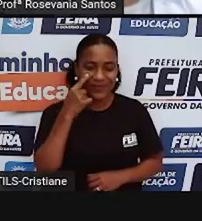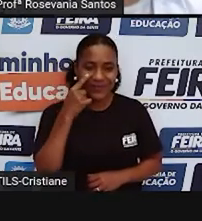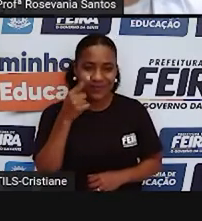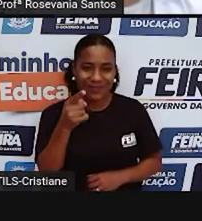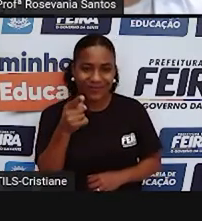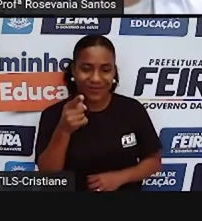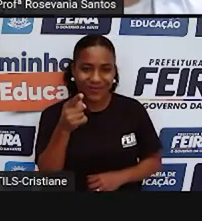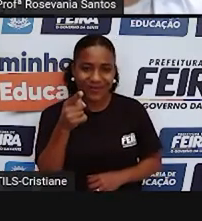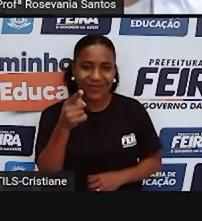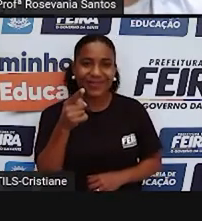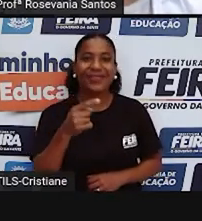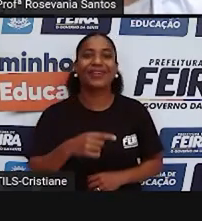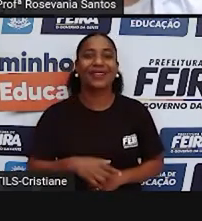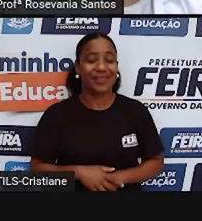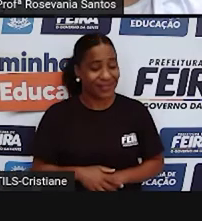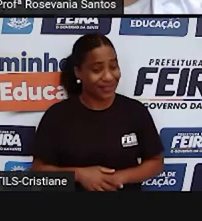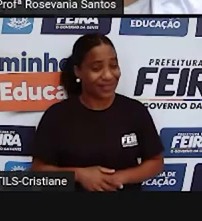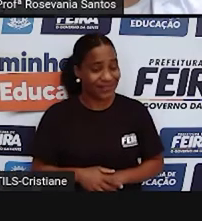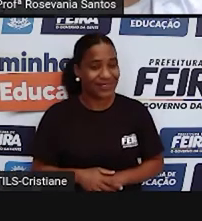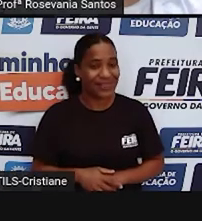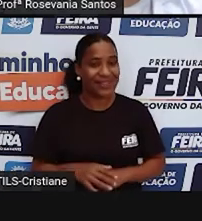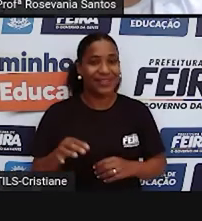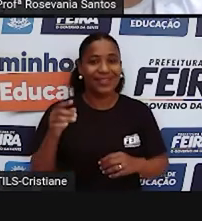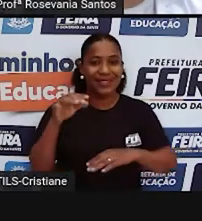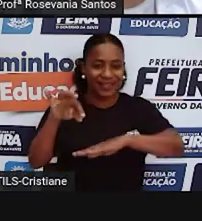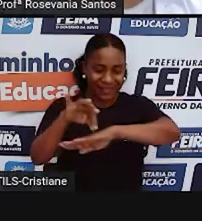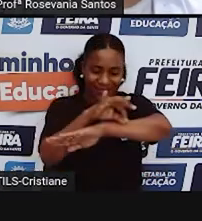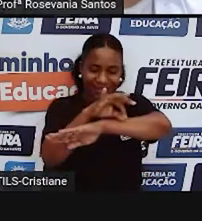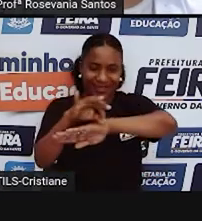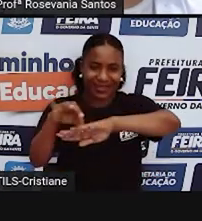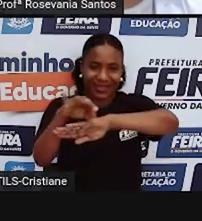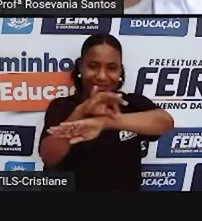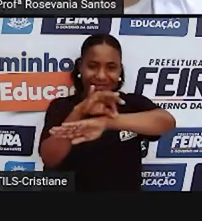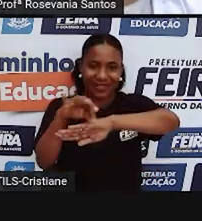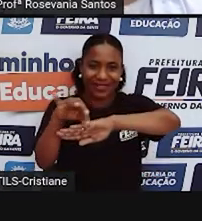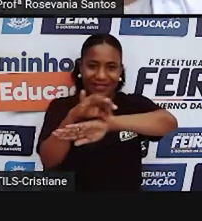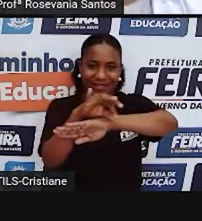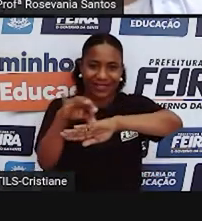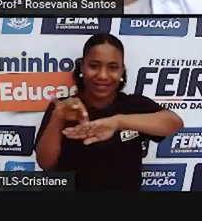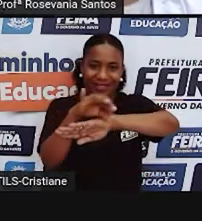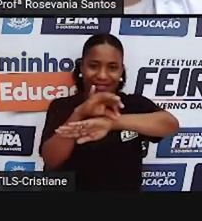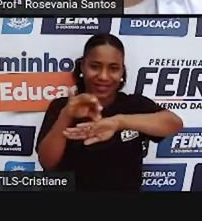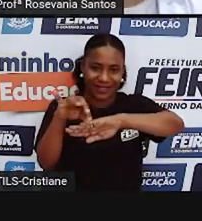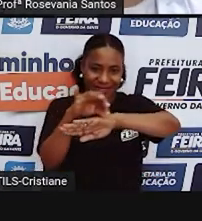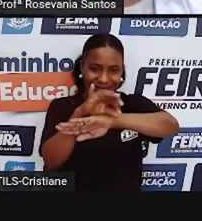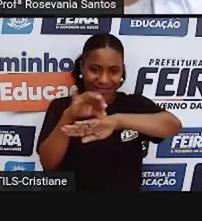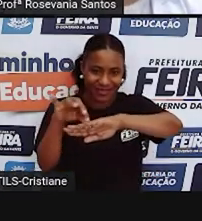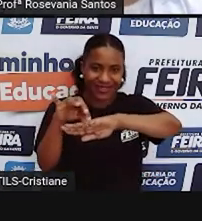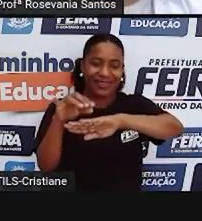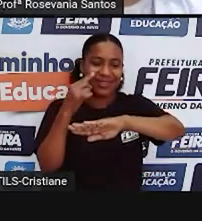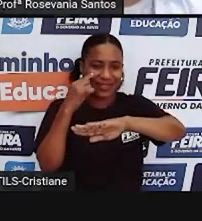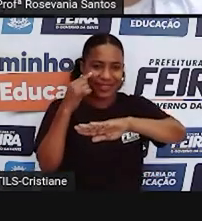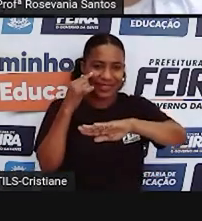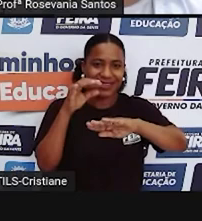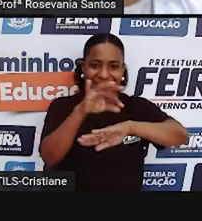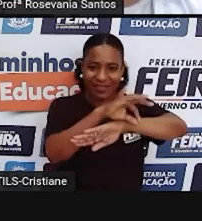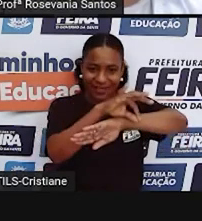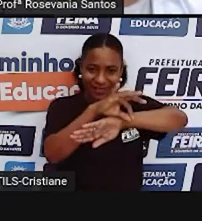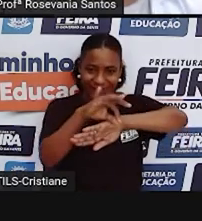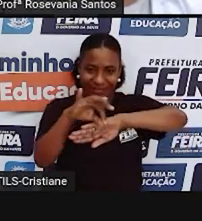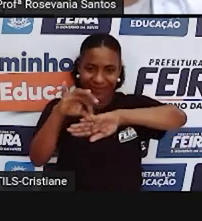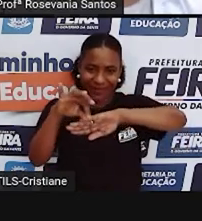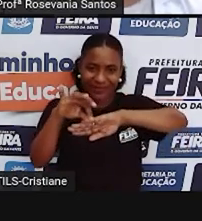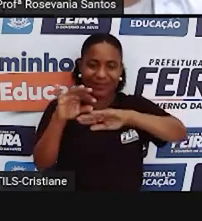o mais comum, né, os croquis. São aqueles desenhos. Claro que a gente não faz assim usando a régua, do jeito que está aí, mas o croquis é um